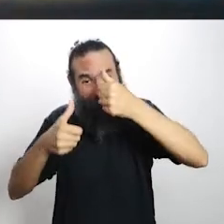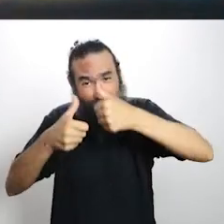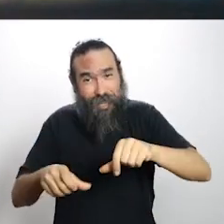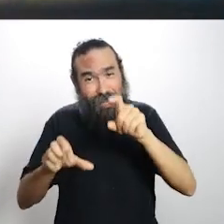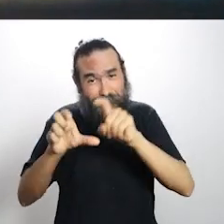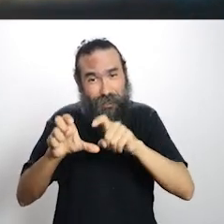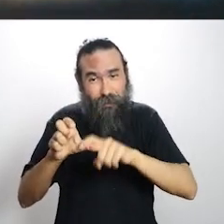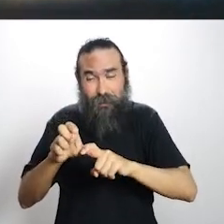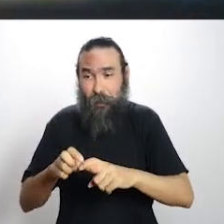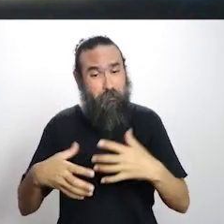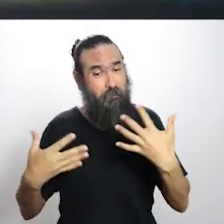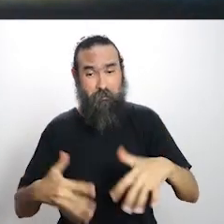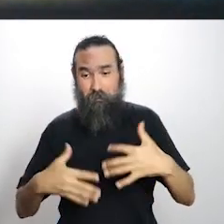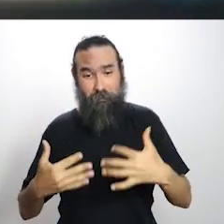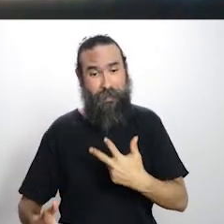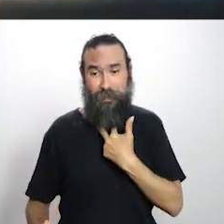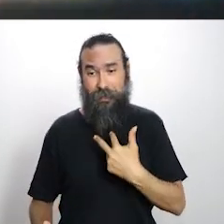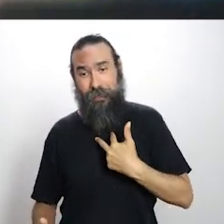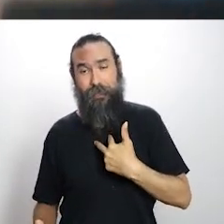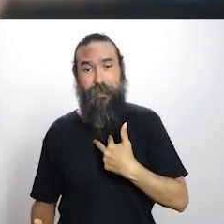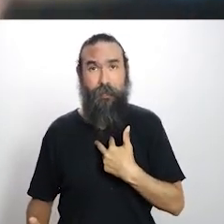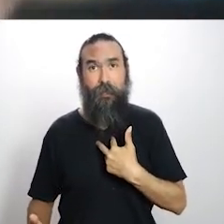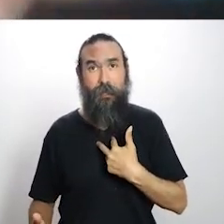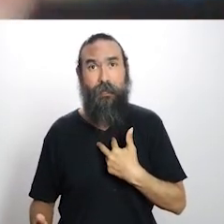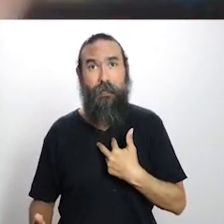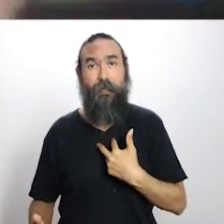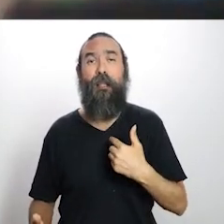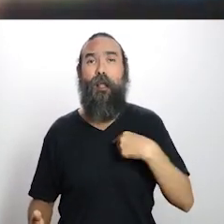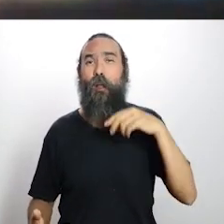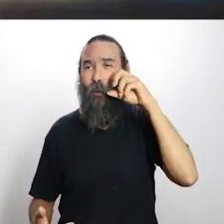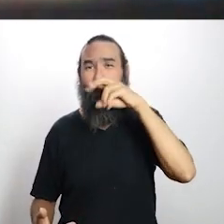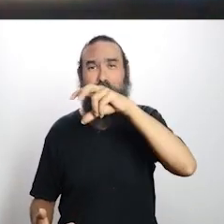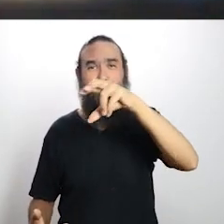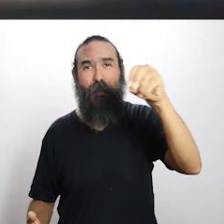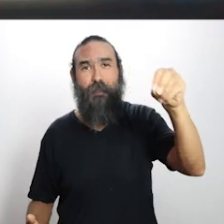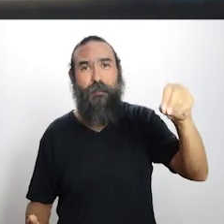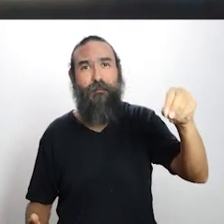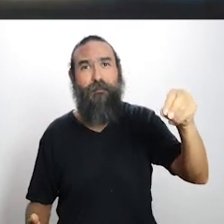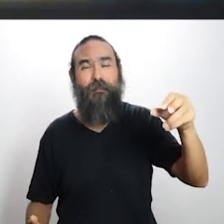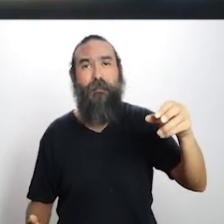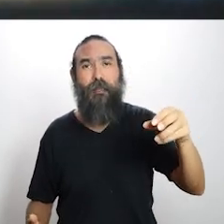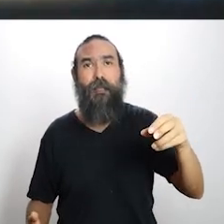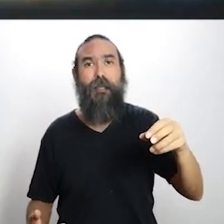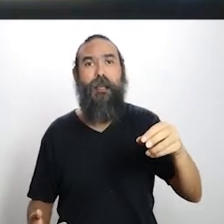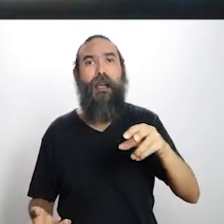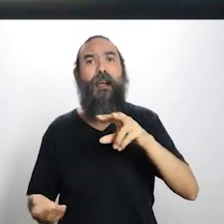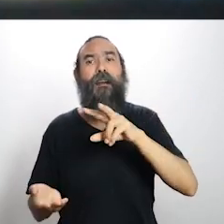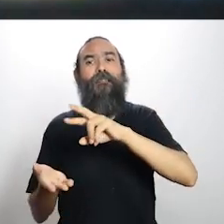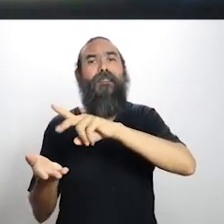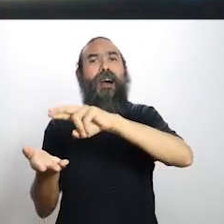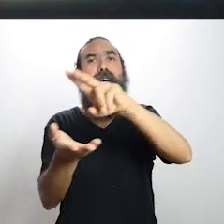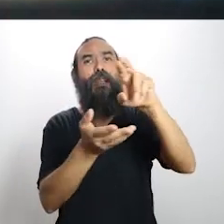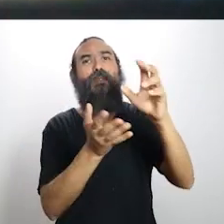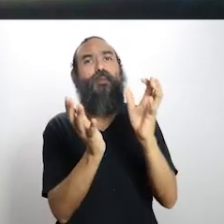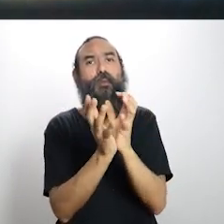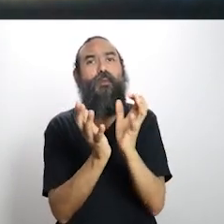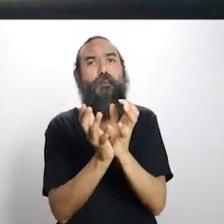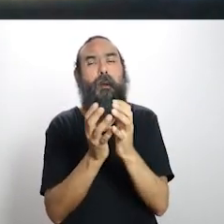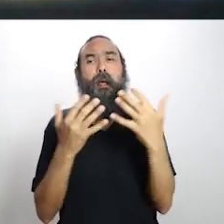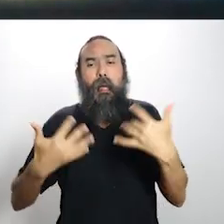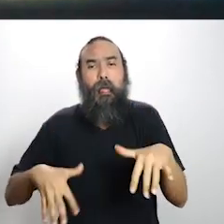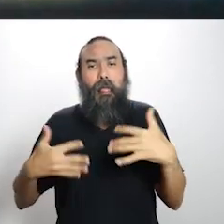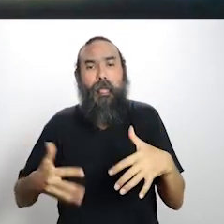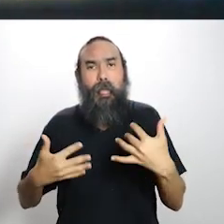conseguindo manter, nós temos visto vários casos, eu particularmente acompanho aqui no Facebook vários grupos colocando a sua situação